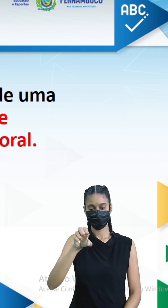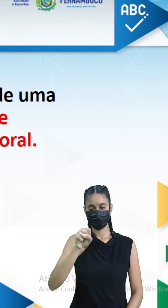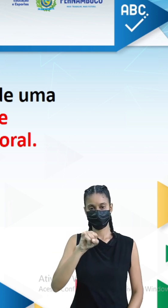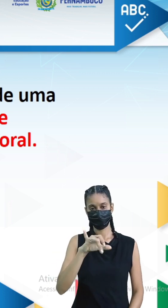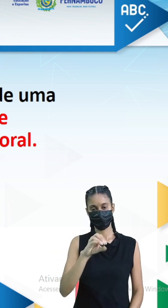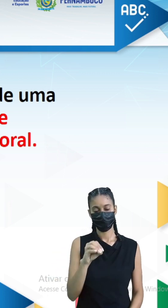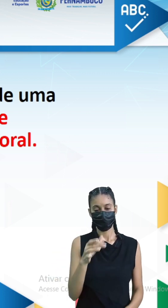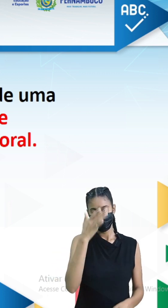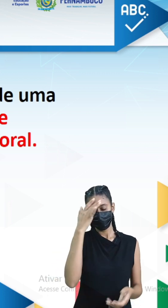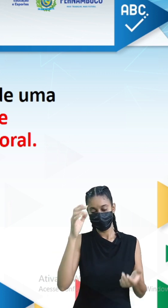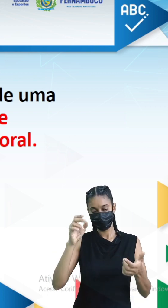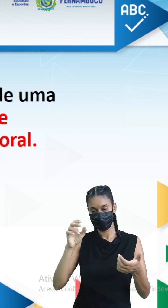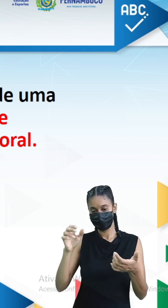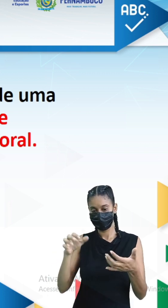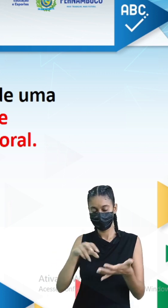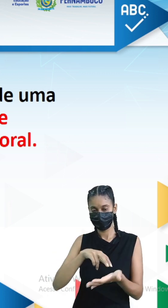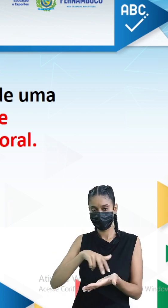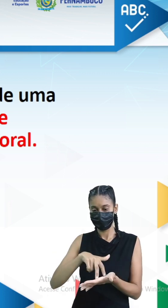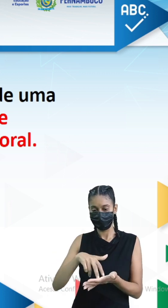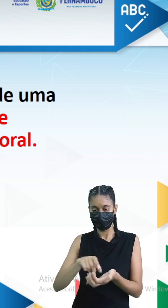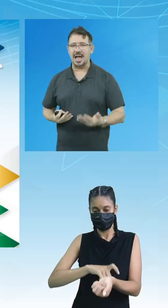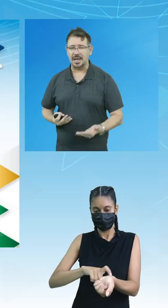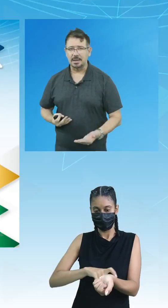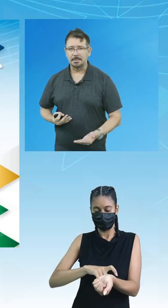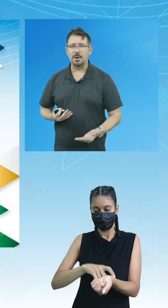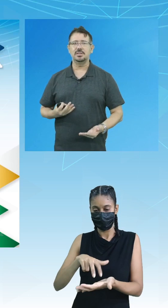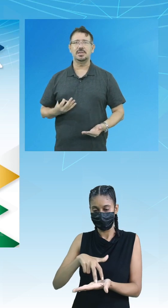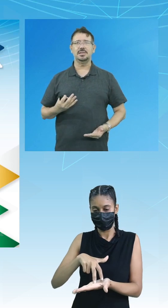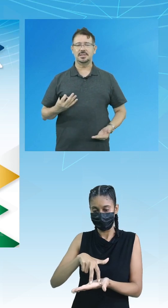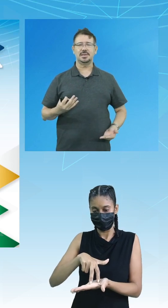com a perna trêmula pode indicar,